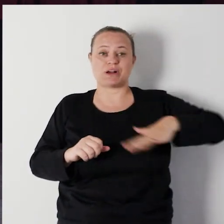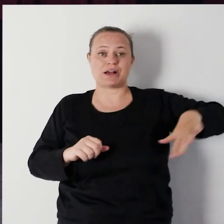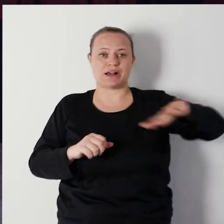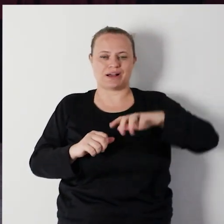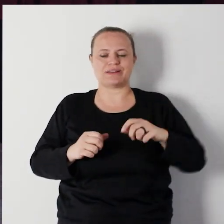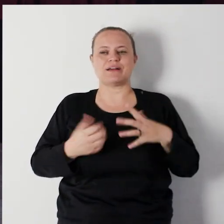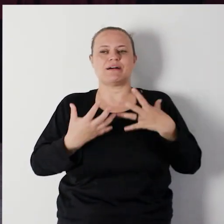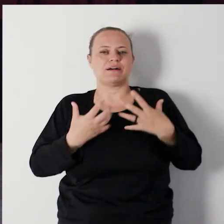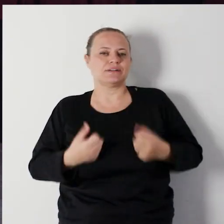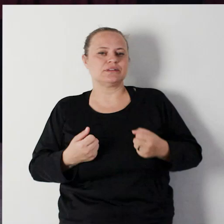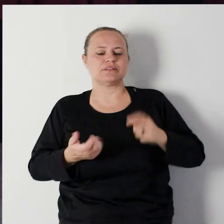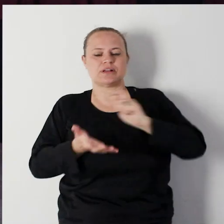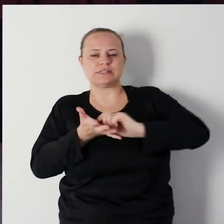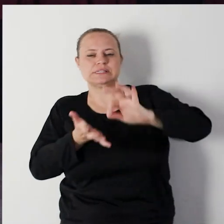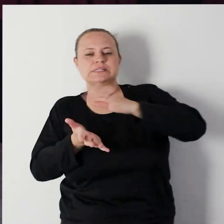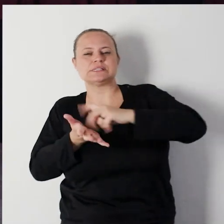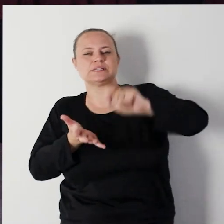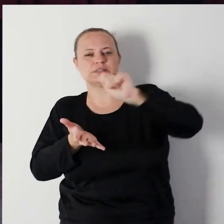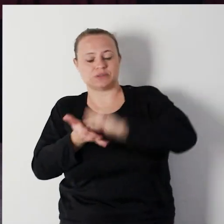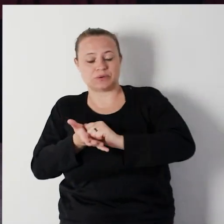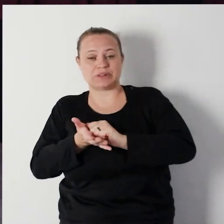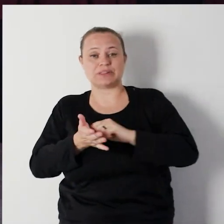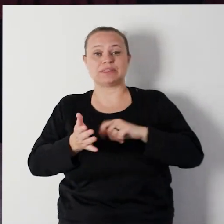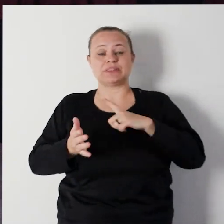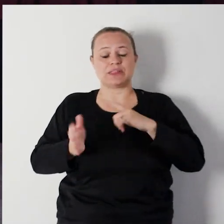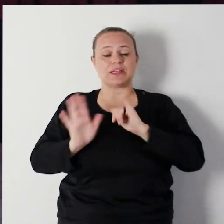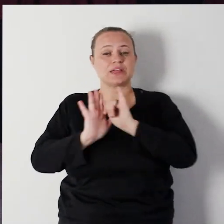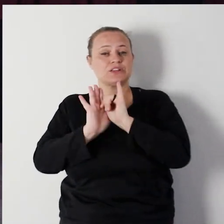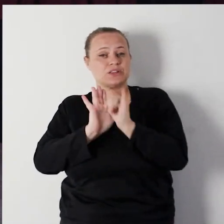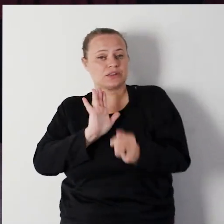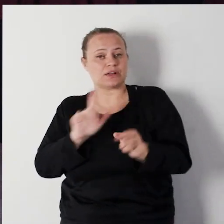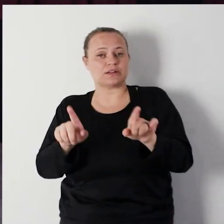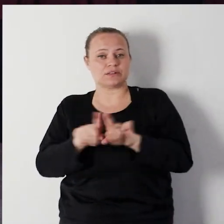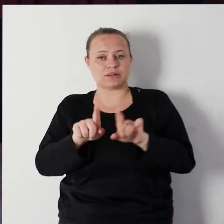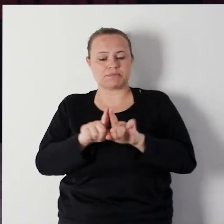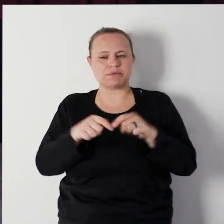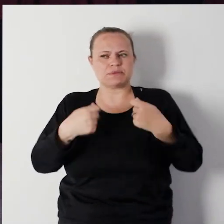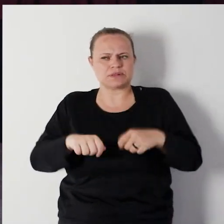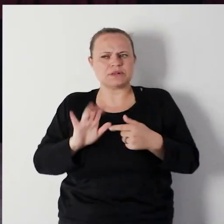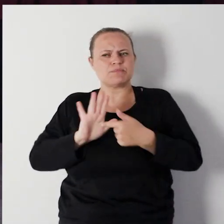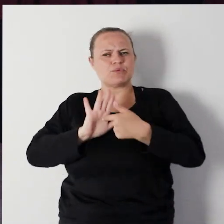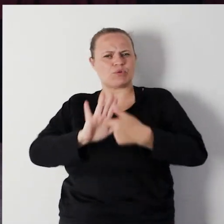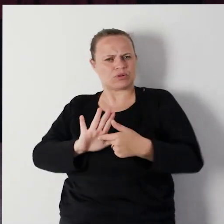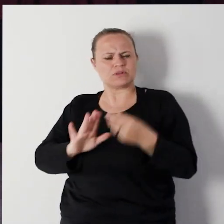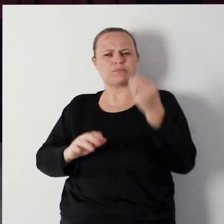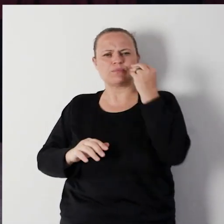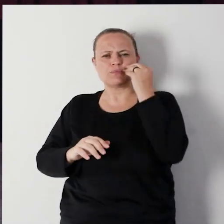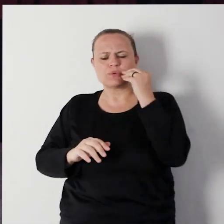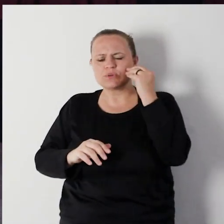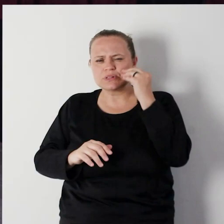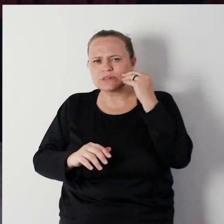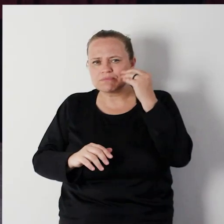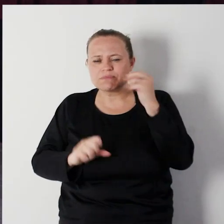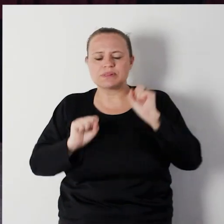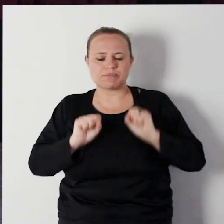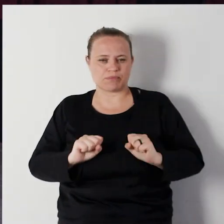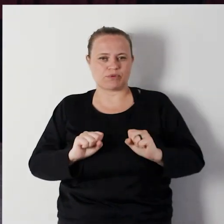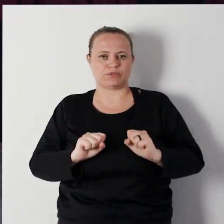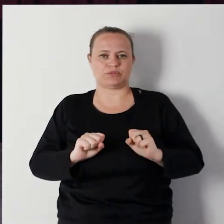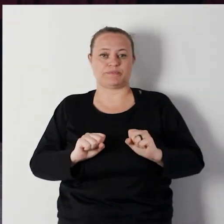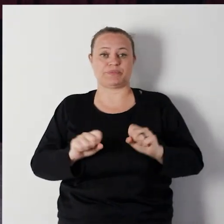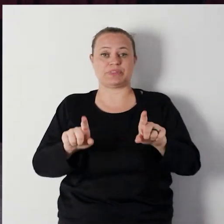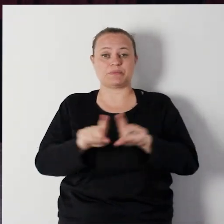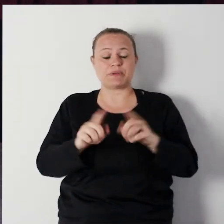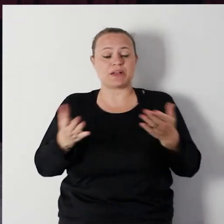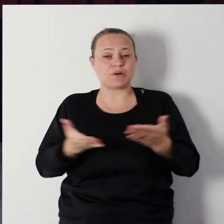uma inovação no campo da submissão, certo? A editais. Editais que também prevejam essas